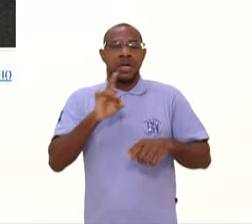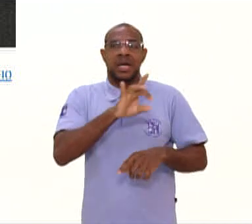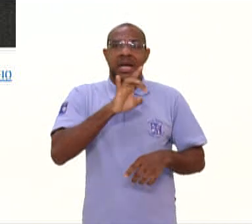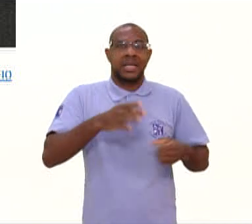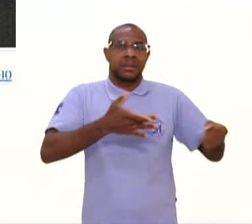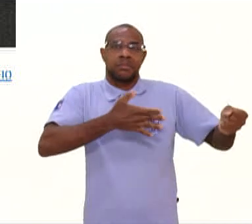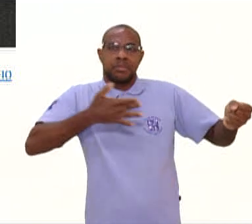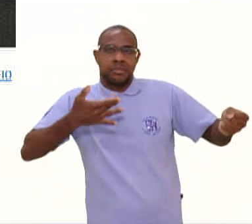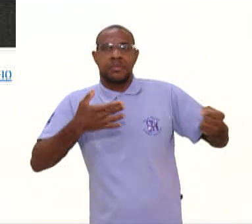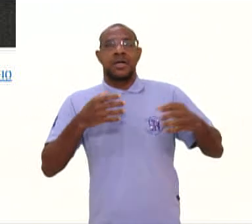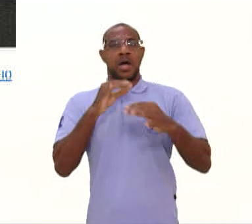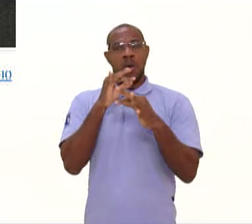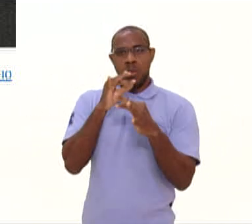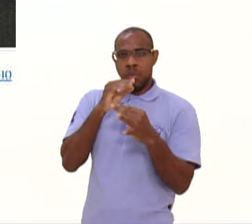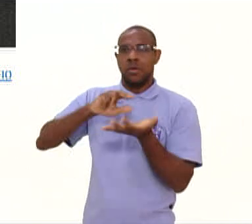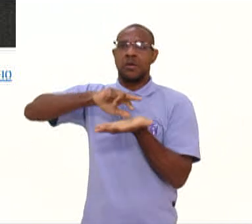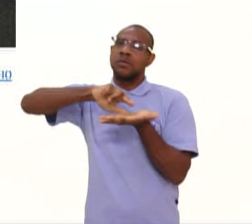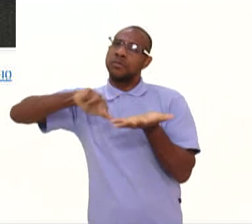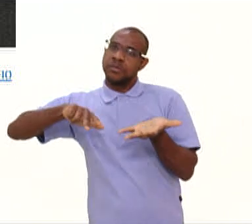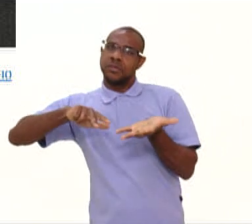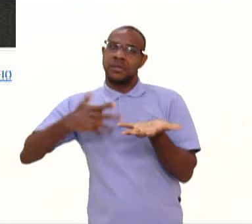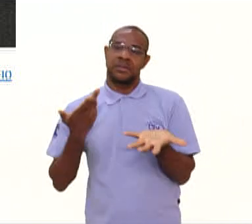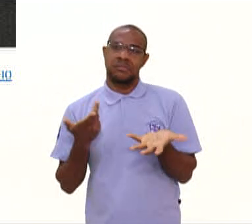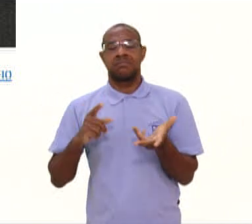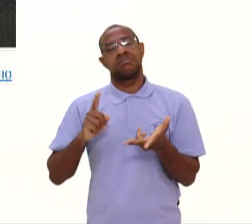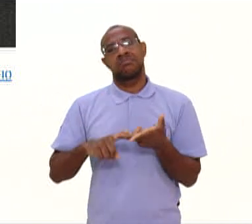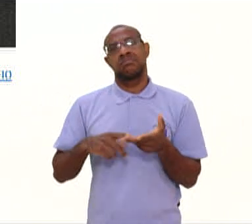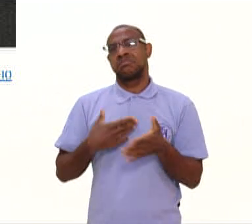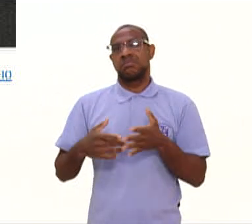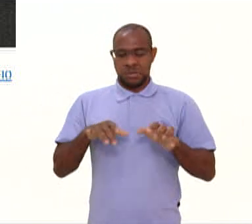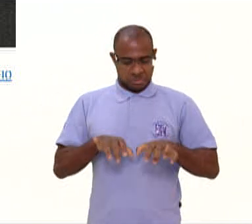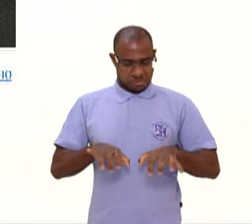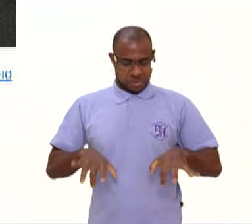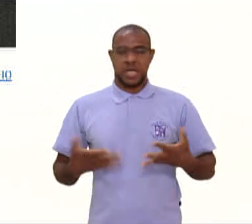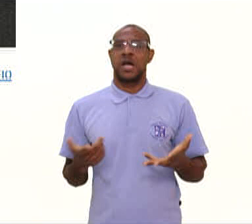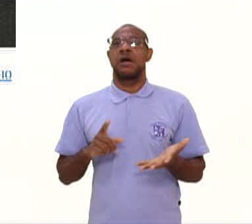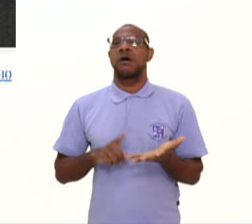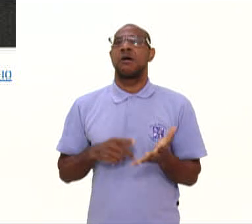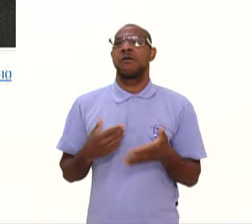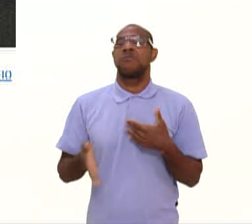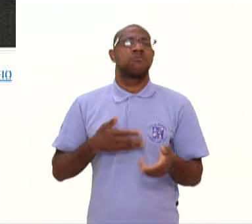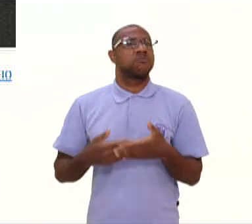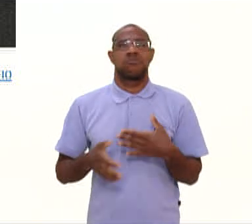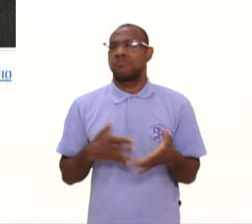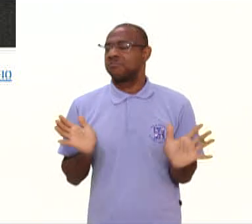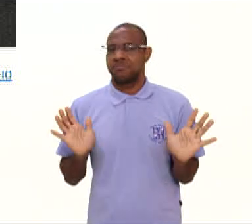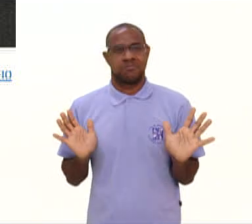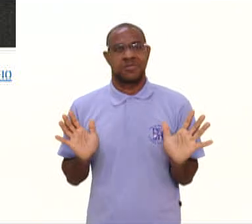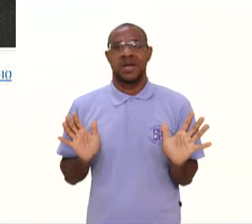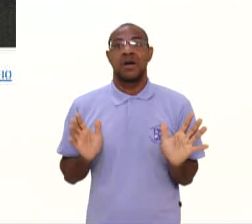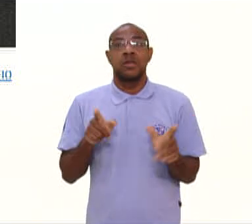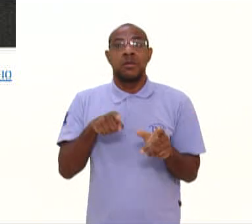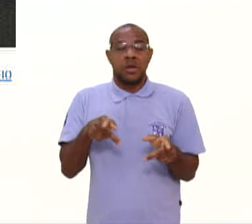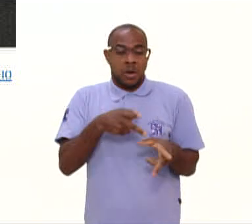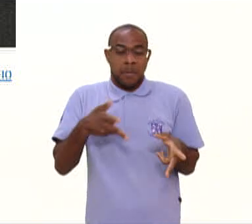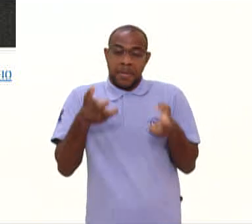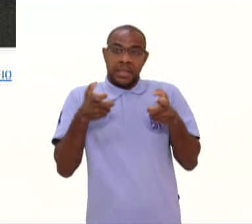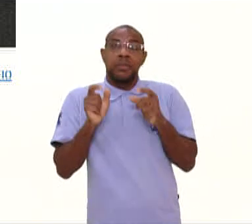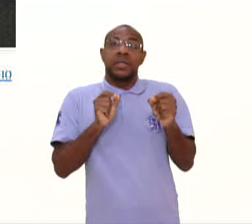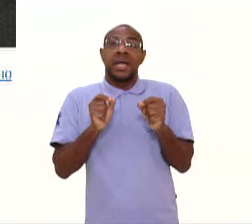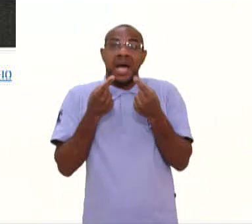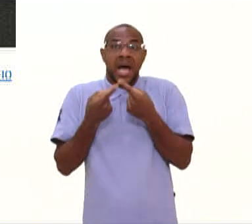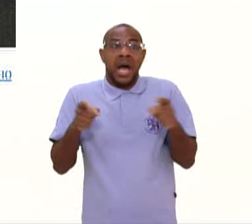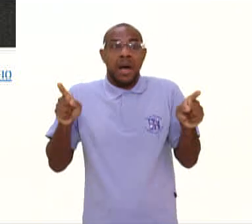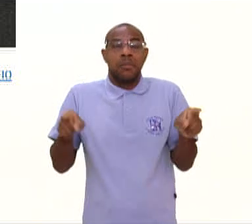você vai tocar uma música, seja numa flauta, seja no piano, seja numa clarineta, você consegue perceber que é aquela